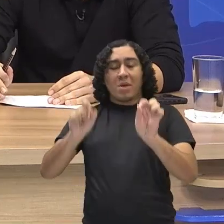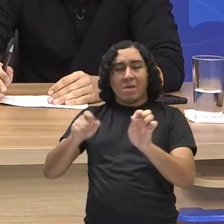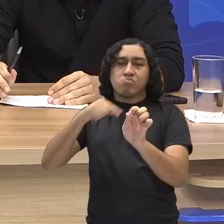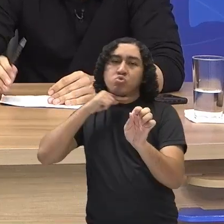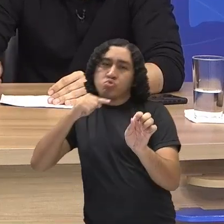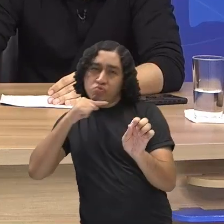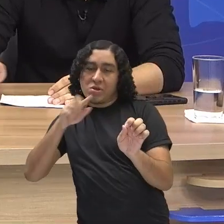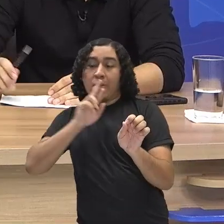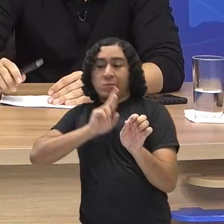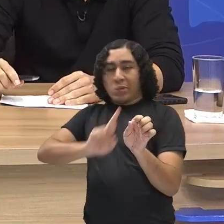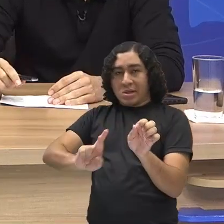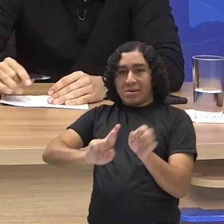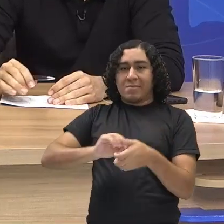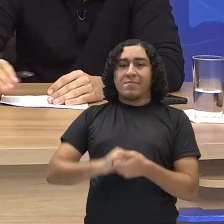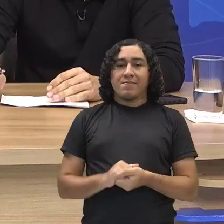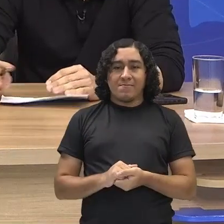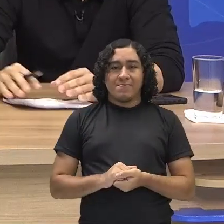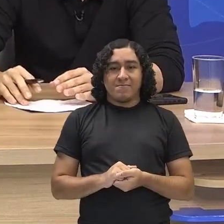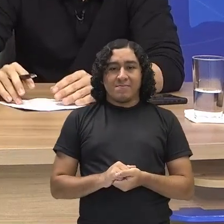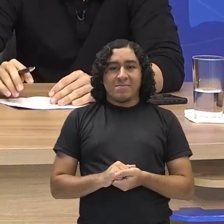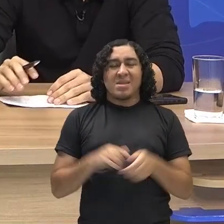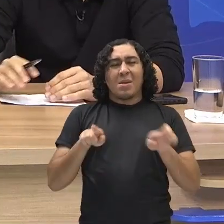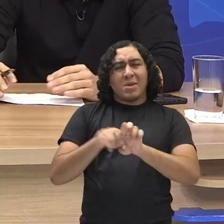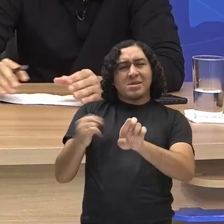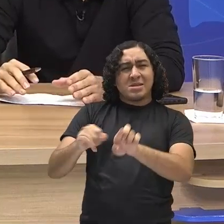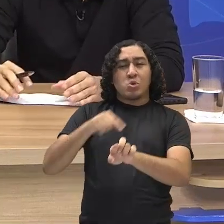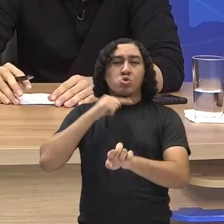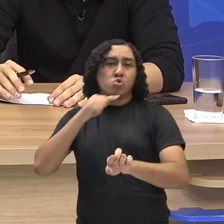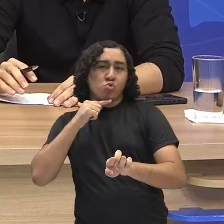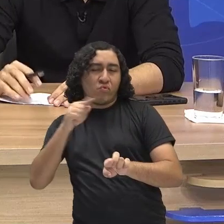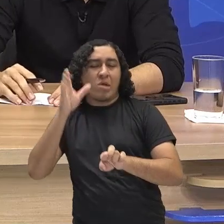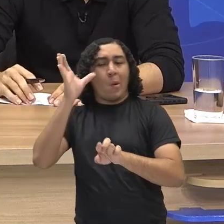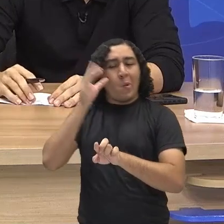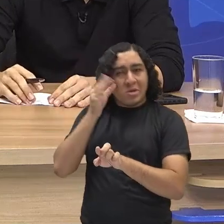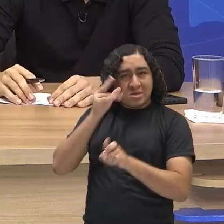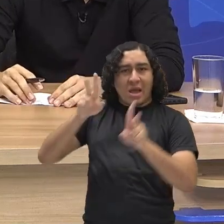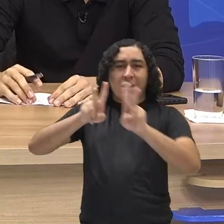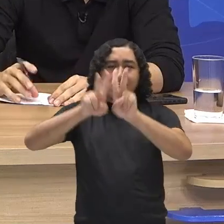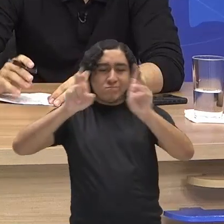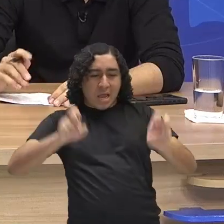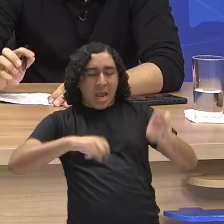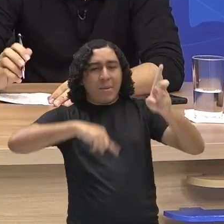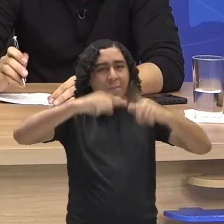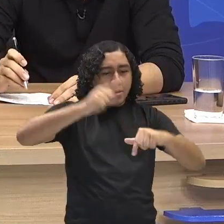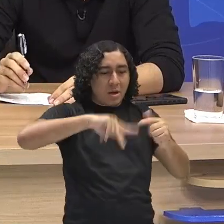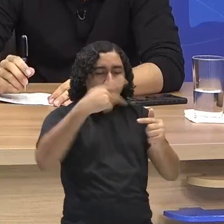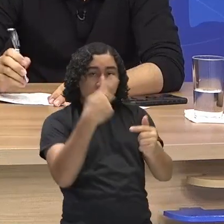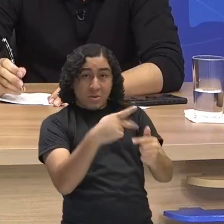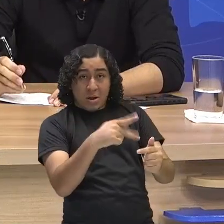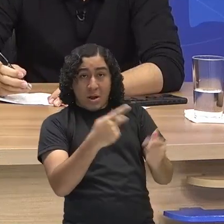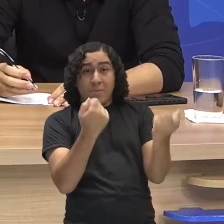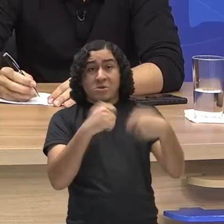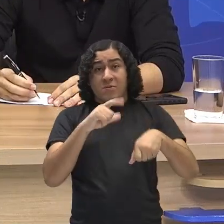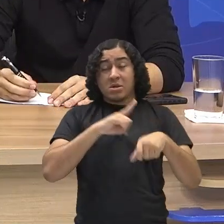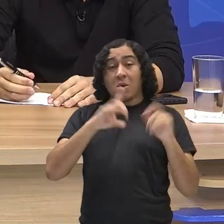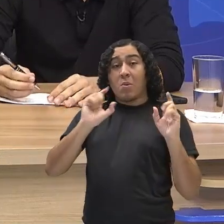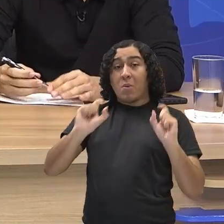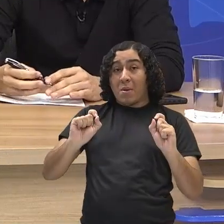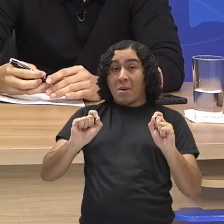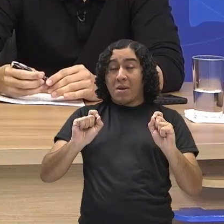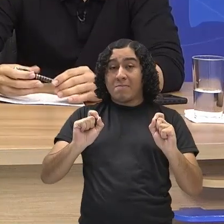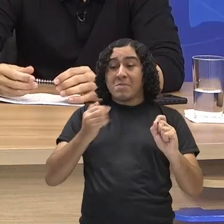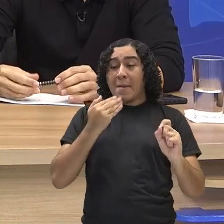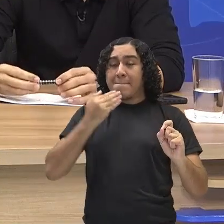dúvida, tá? Até um jargão nosso, caso o senhor tenha alguma dúvida ou curiosidade a respeito do funcionamento dos equipamentos, vocês podem estar